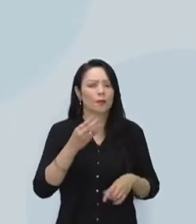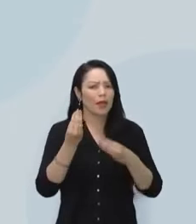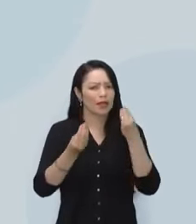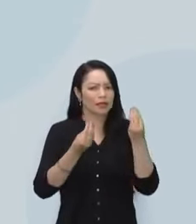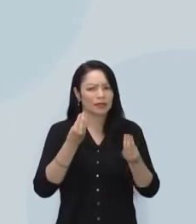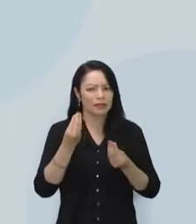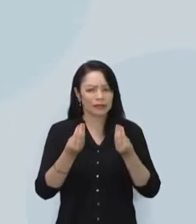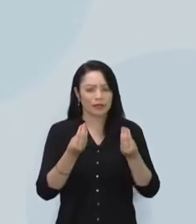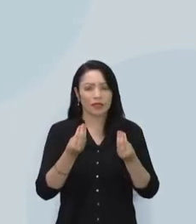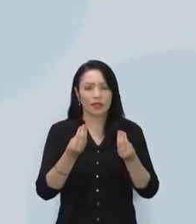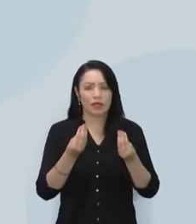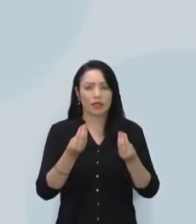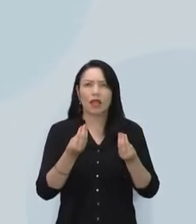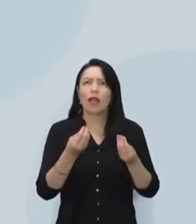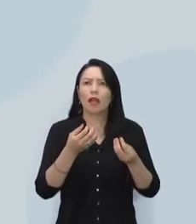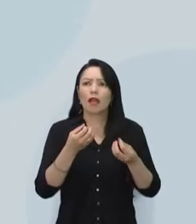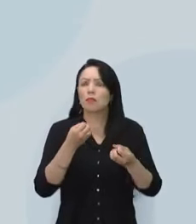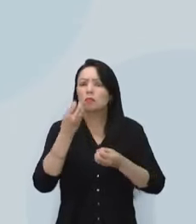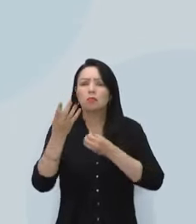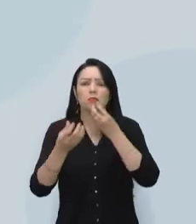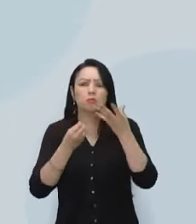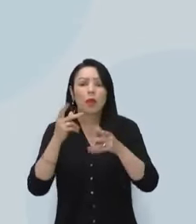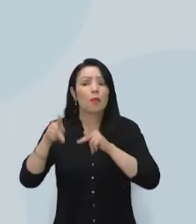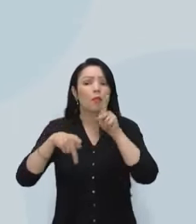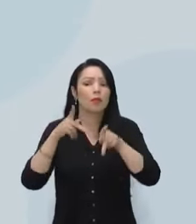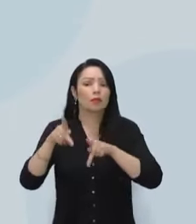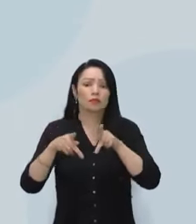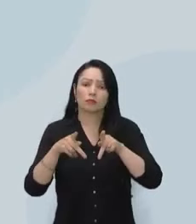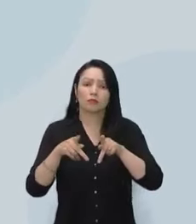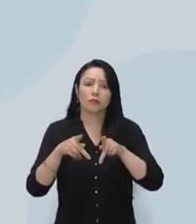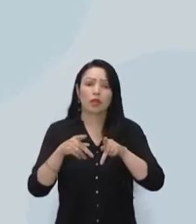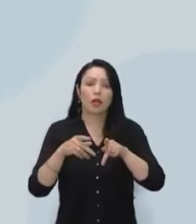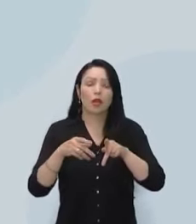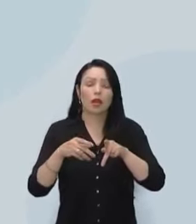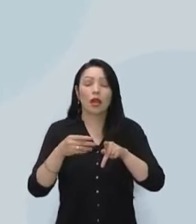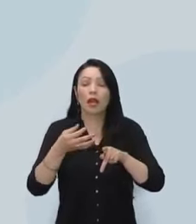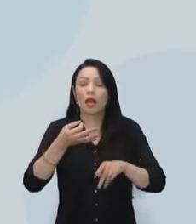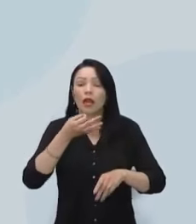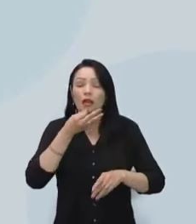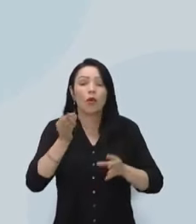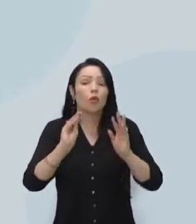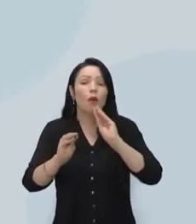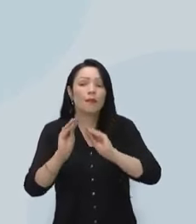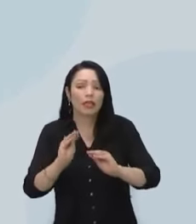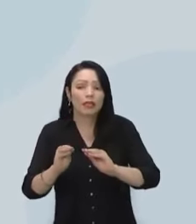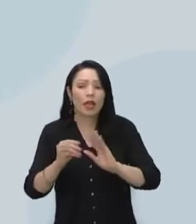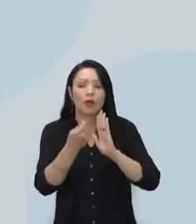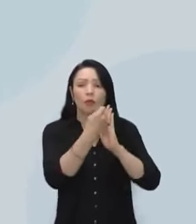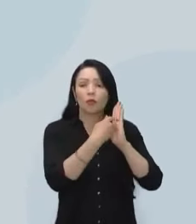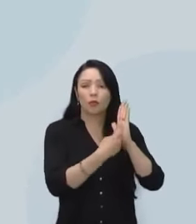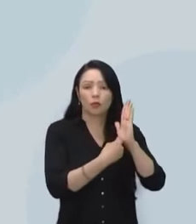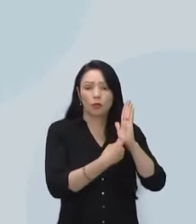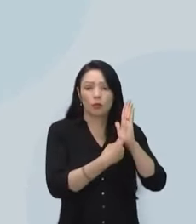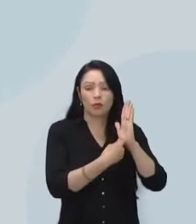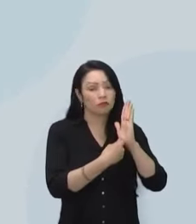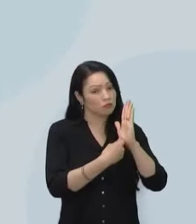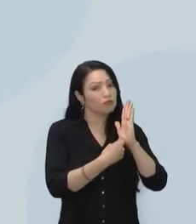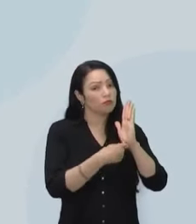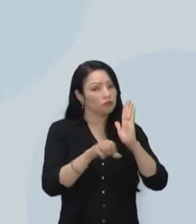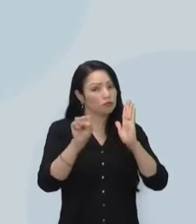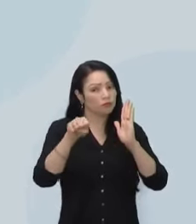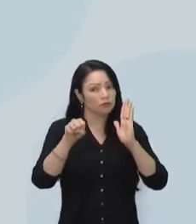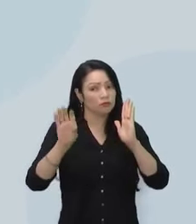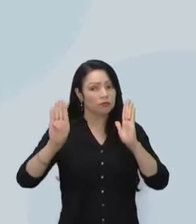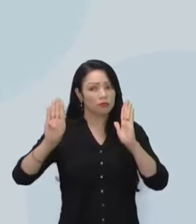expressão popular? Não. Apresenta um comentário do autor? Sim, o autor faz um comentário, é como se ele tivesse, ao falar